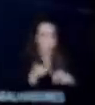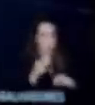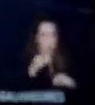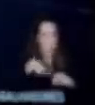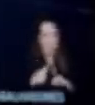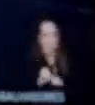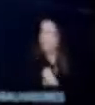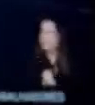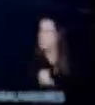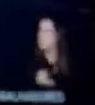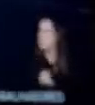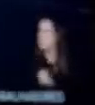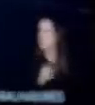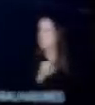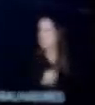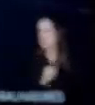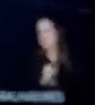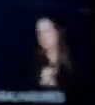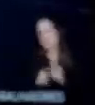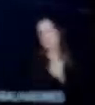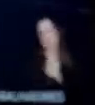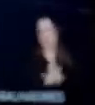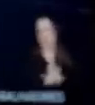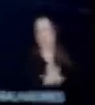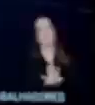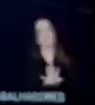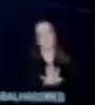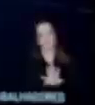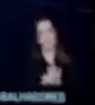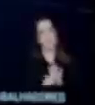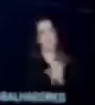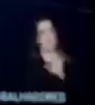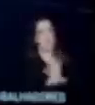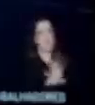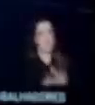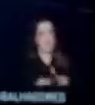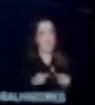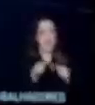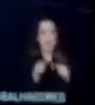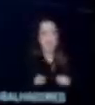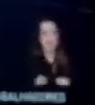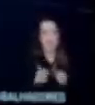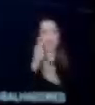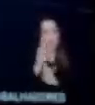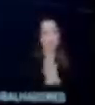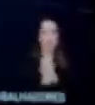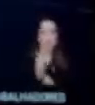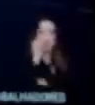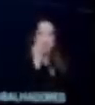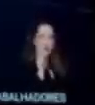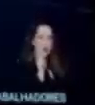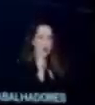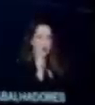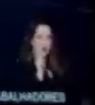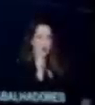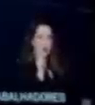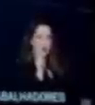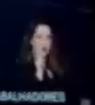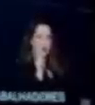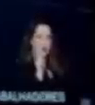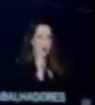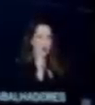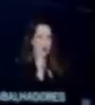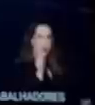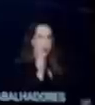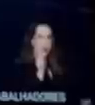espera, uma lei que garante à mulher receber o mesmo. Pessoal,